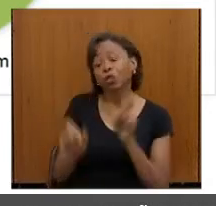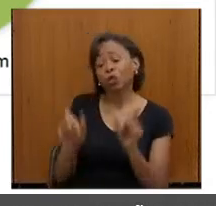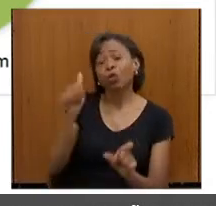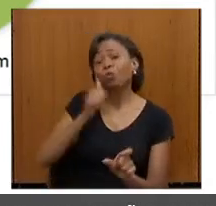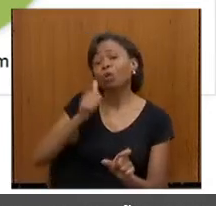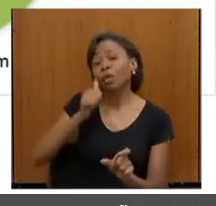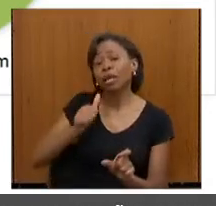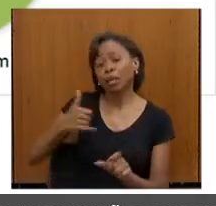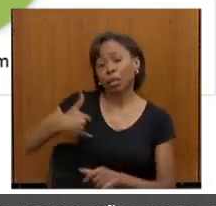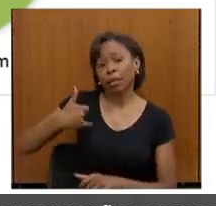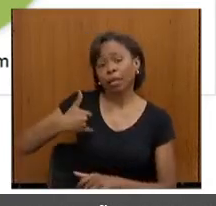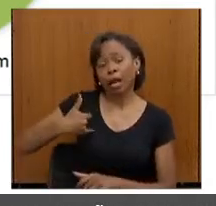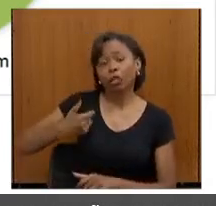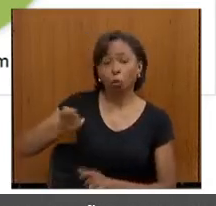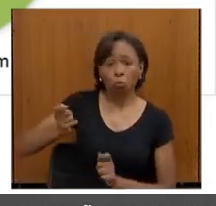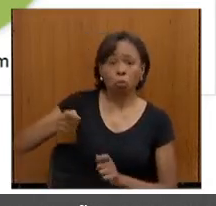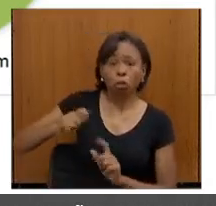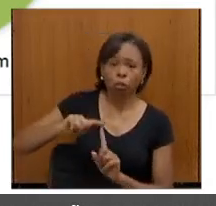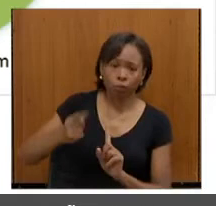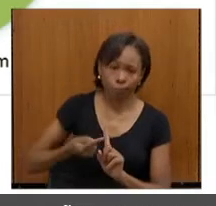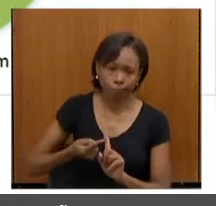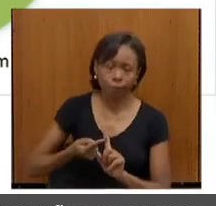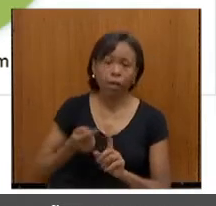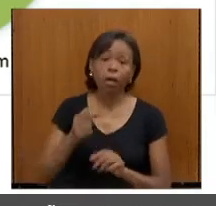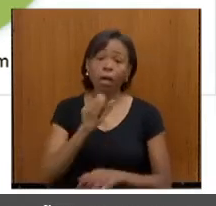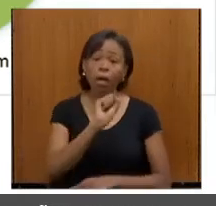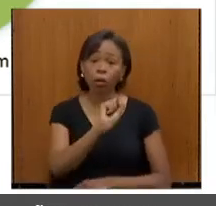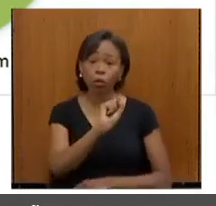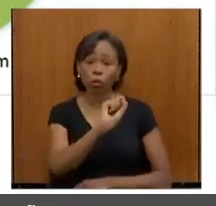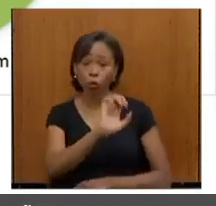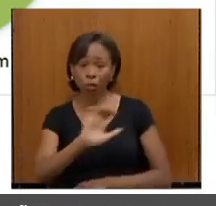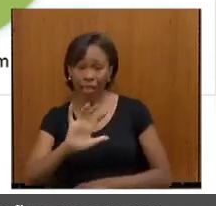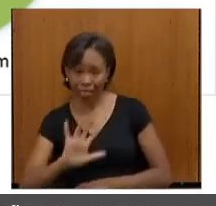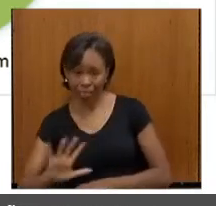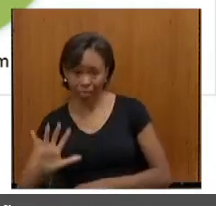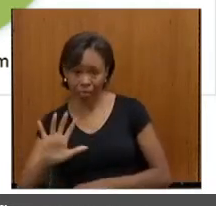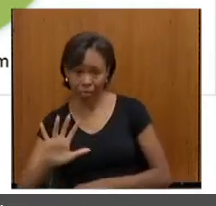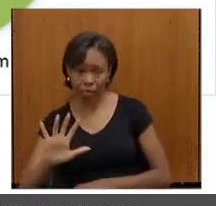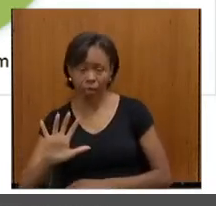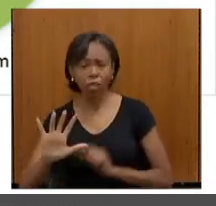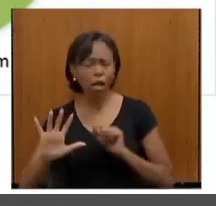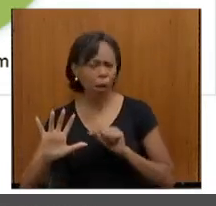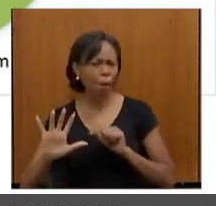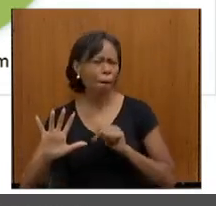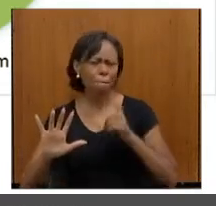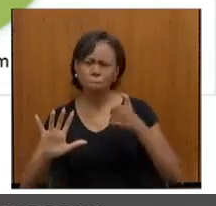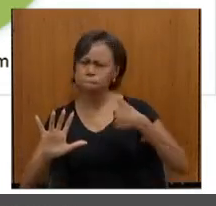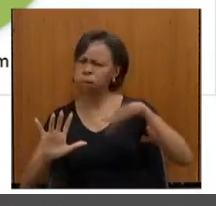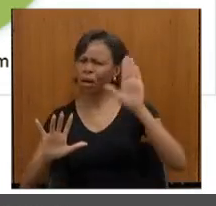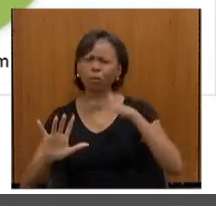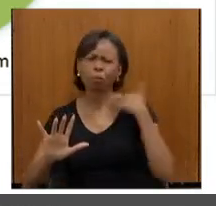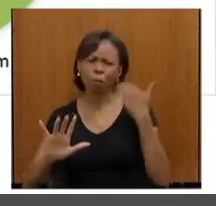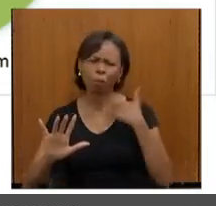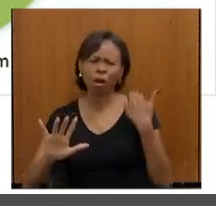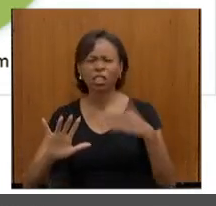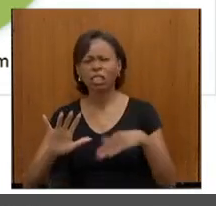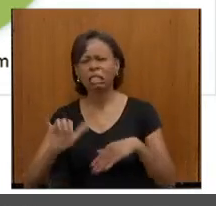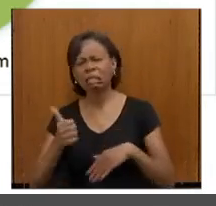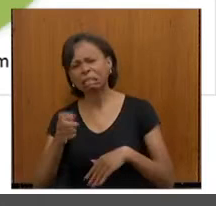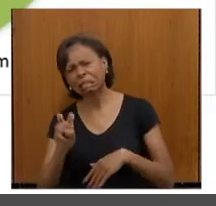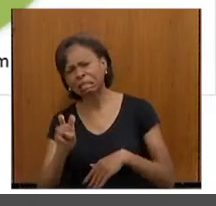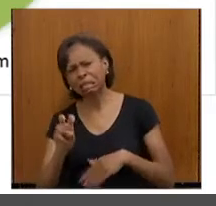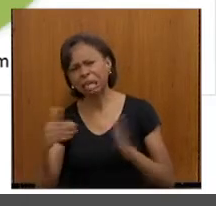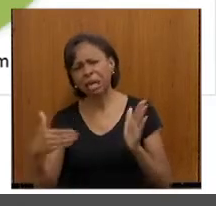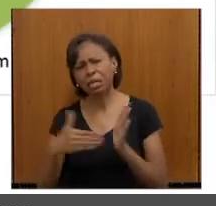gente tem a região Sudeste liderando essa morte. Eu lembro para vocês que é de 15 a